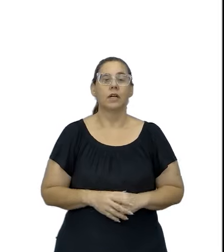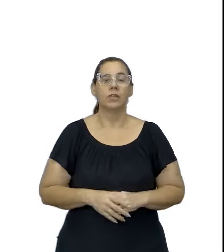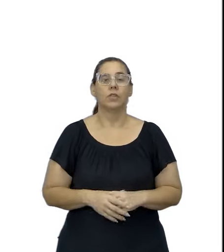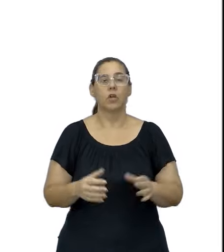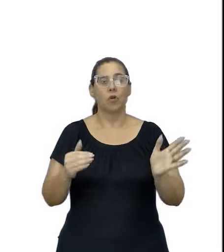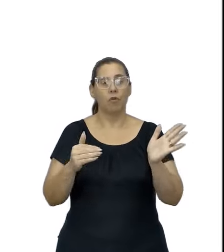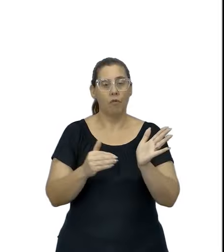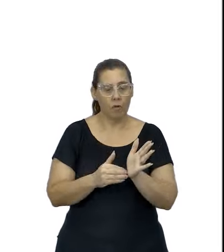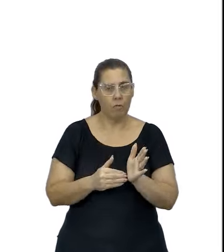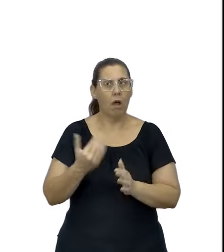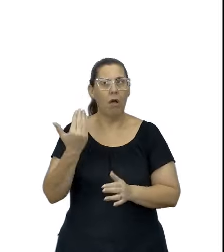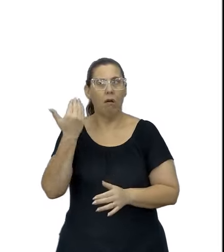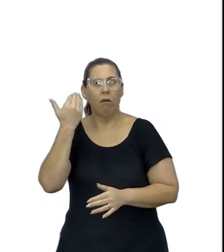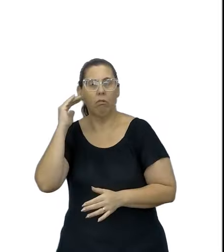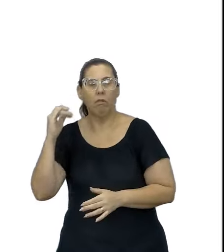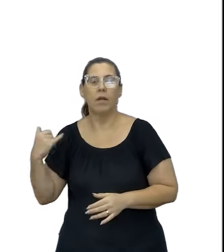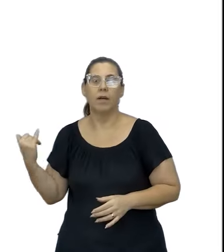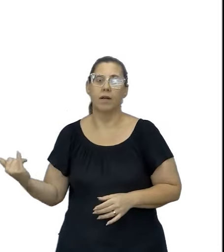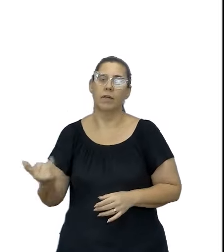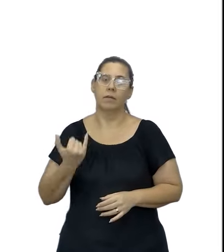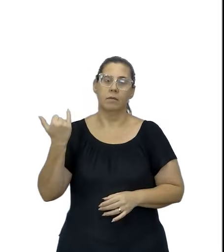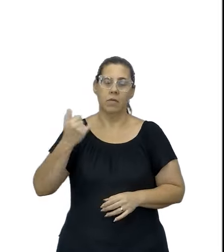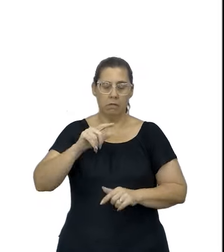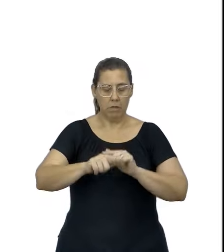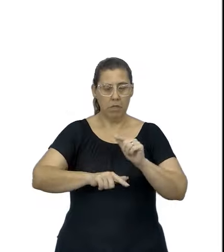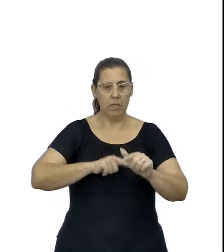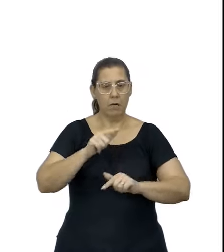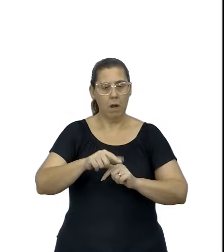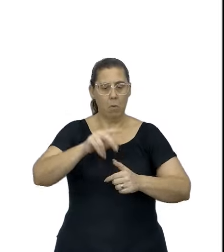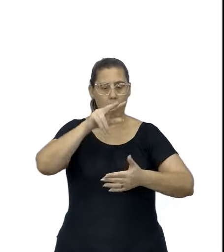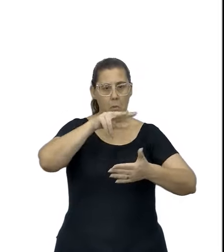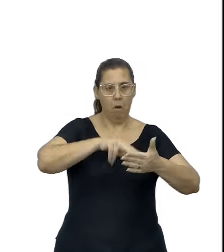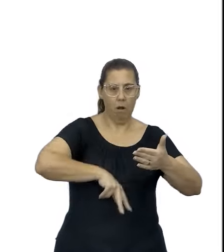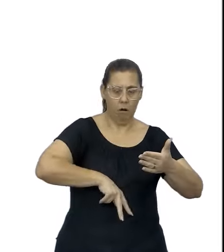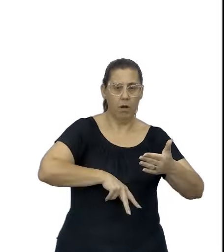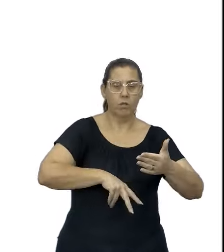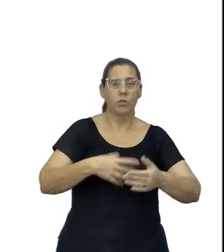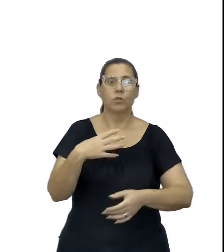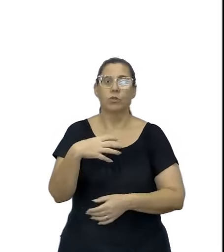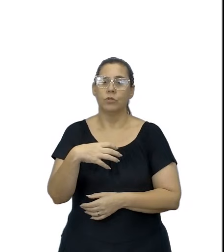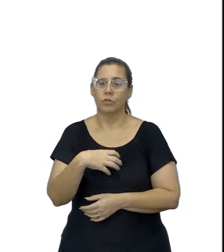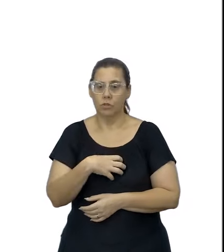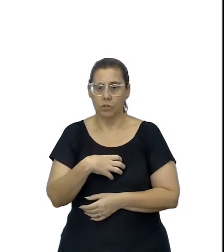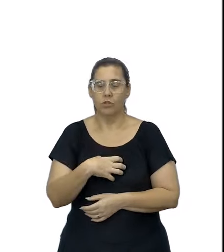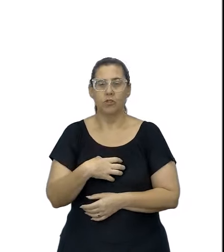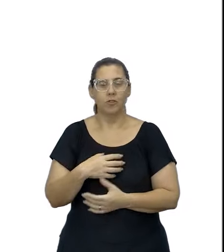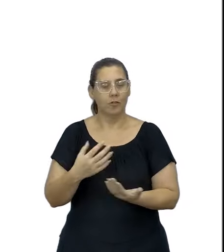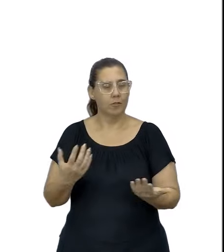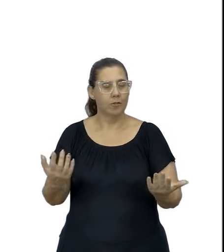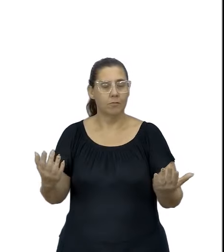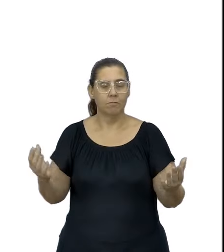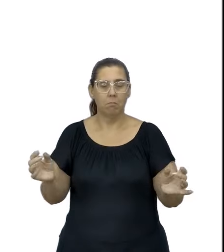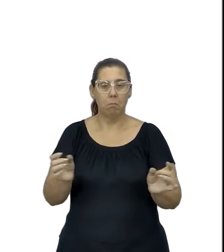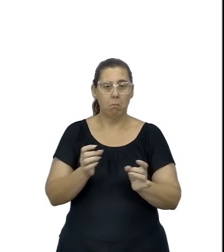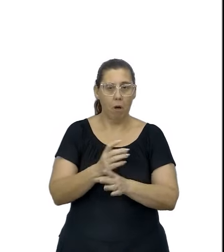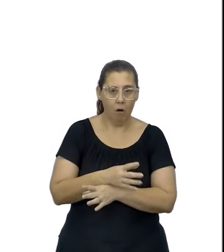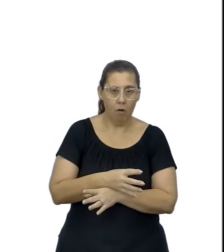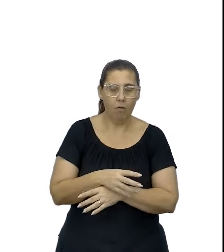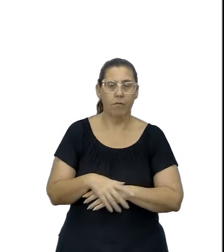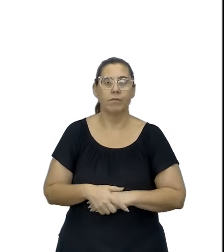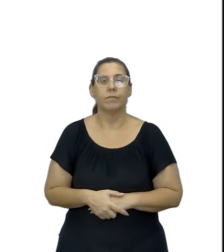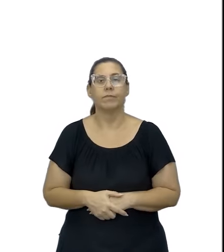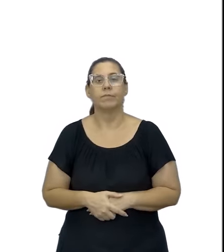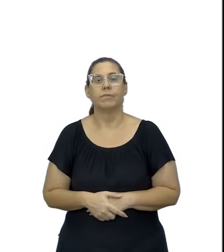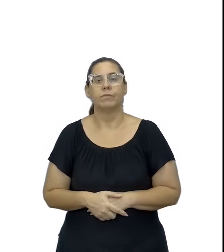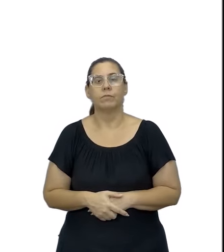fim, buscamos compreender a importância de trabalharmos com a leitura de forma integrada.